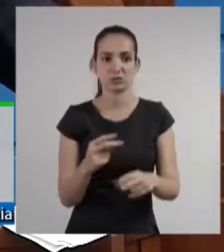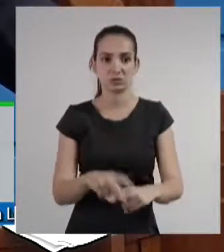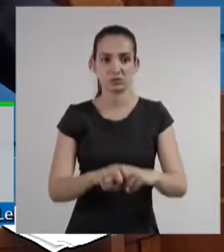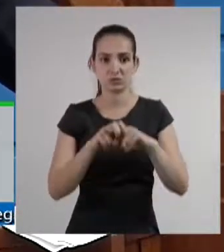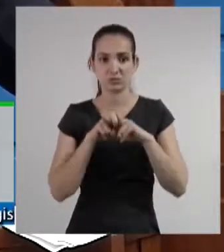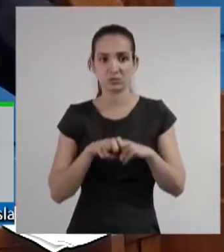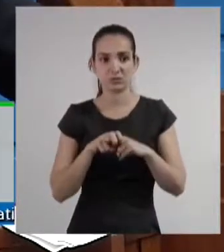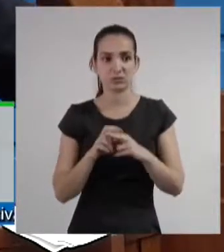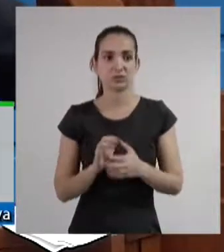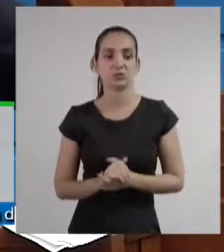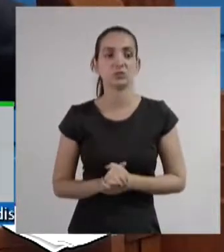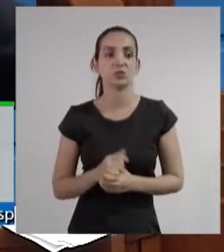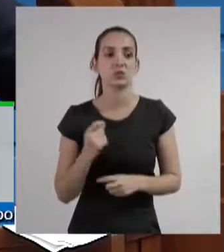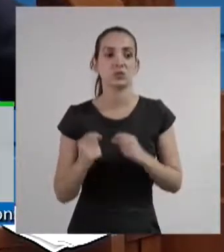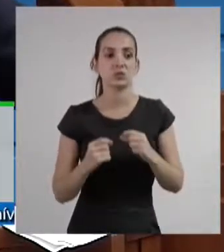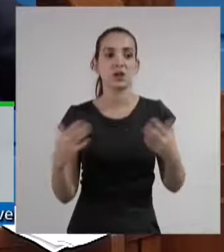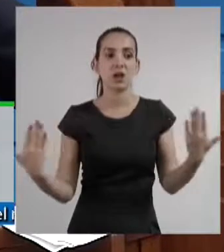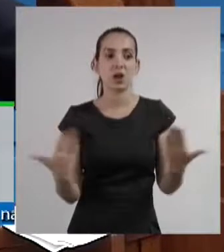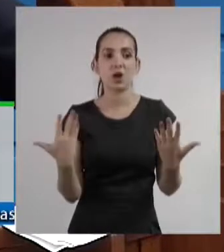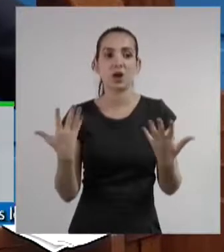Portanto, isso inibiu